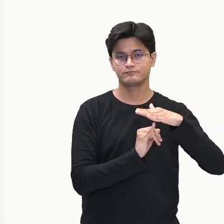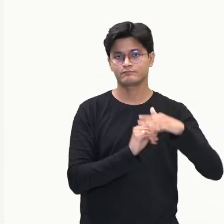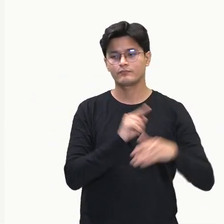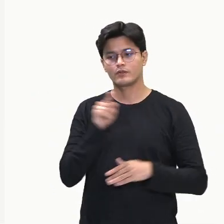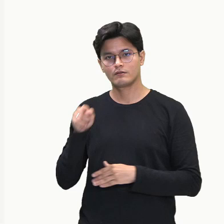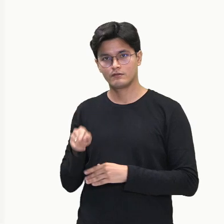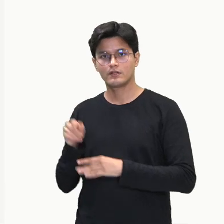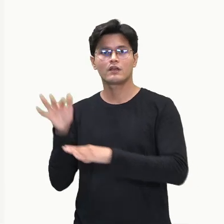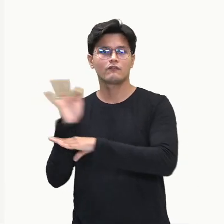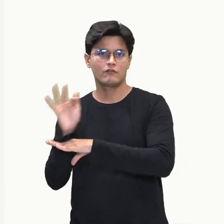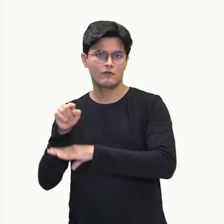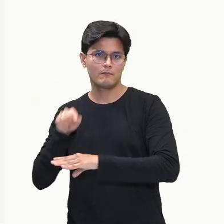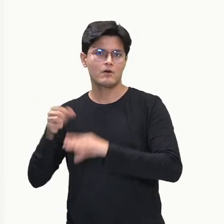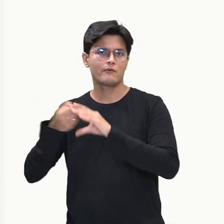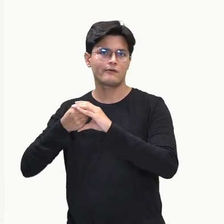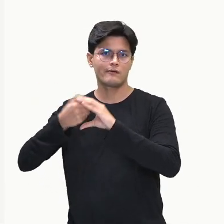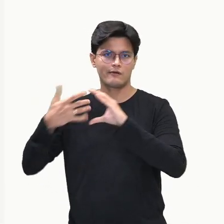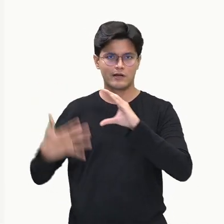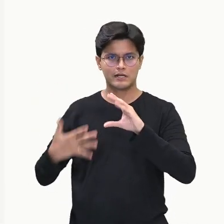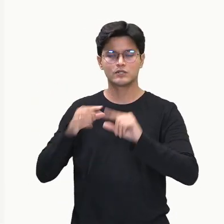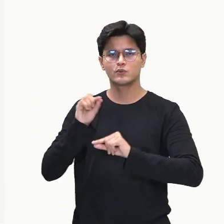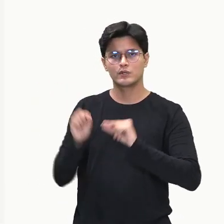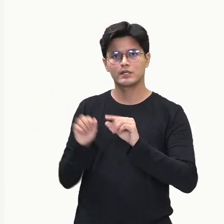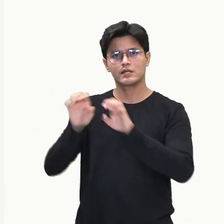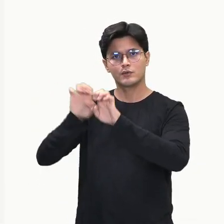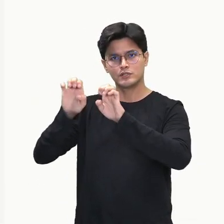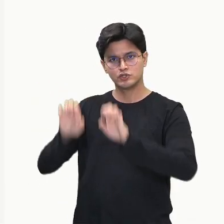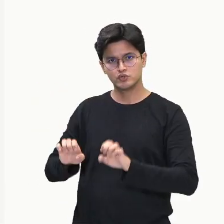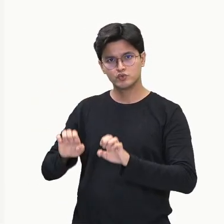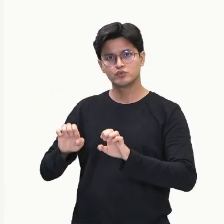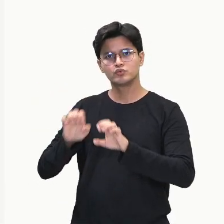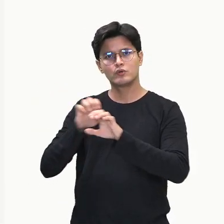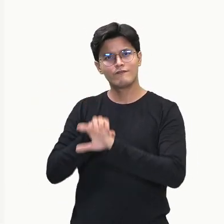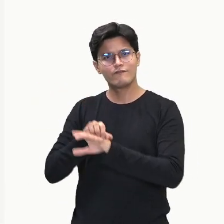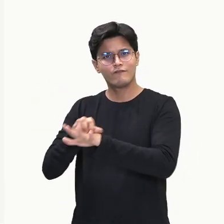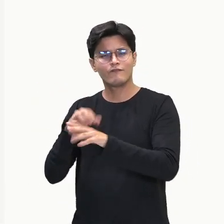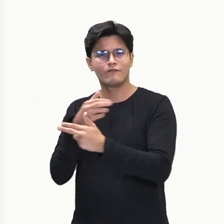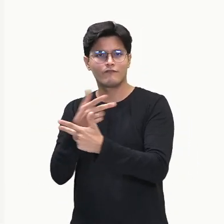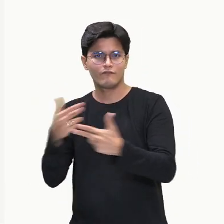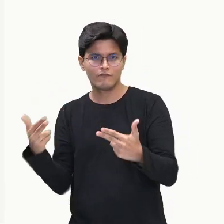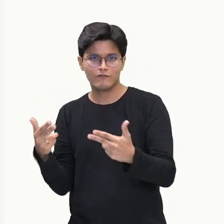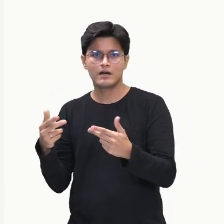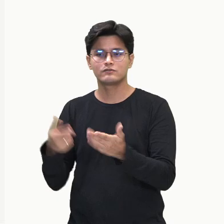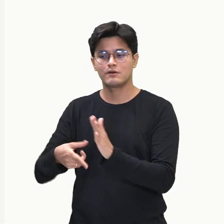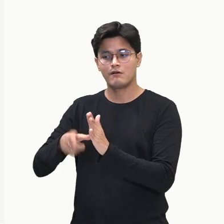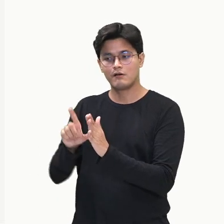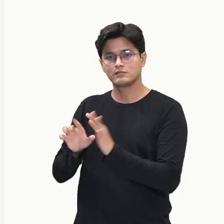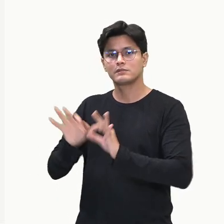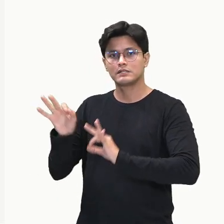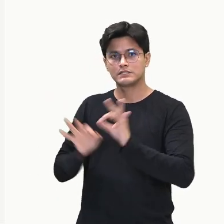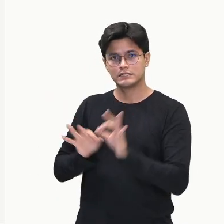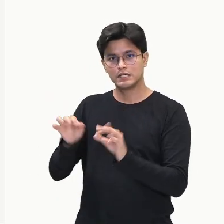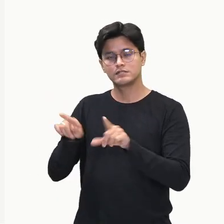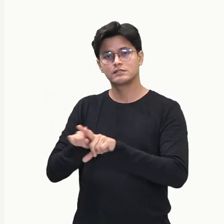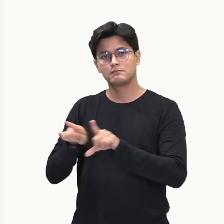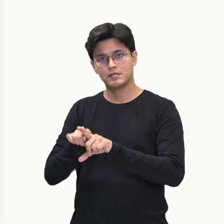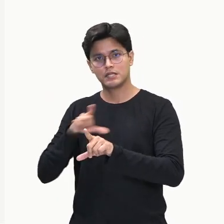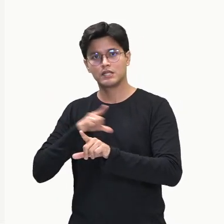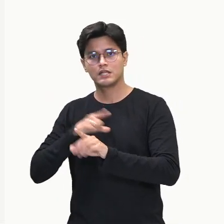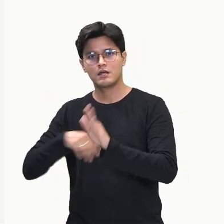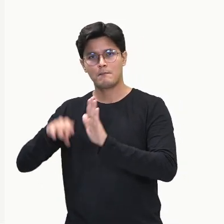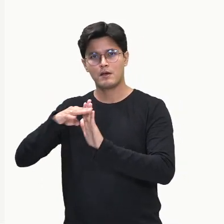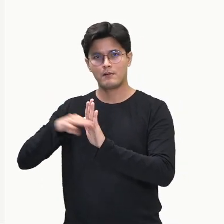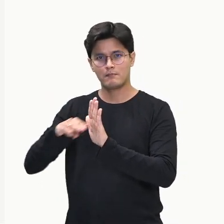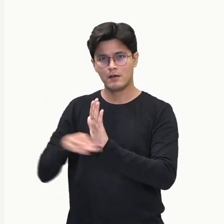formal é caracterizada por infraestrutura planejada e regulamentada. E aí, na cidade informal,